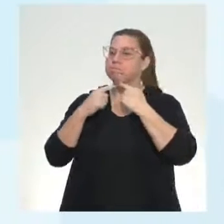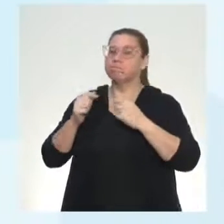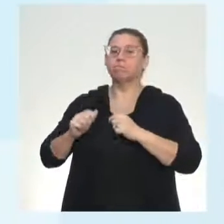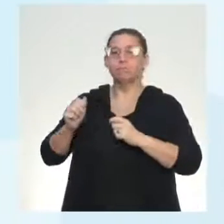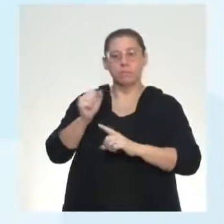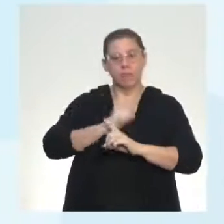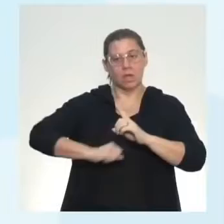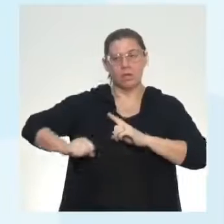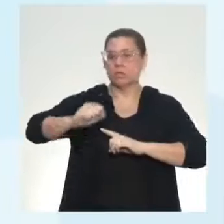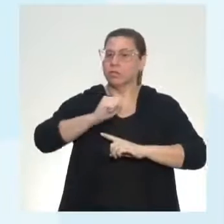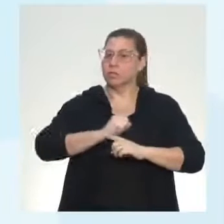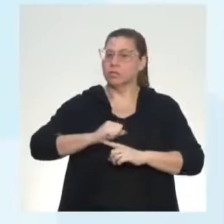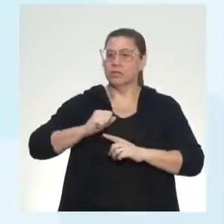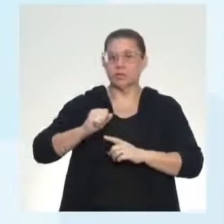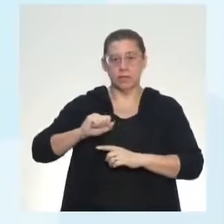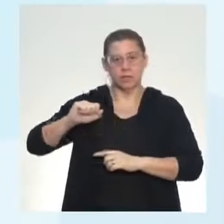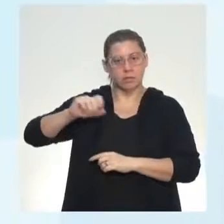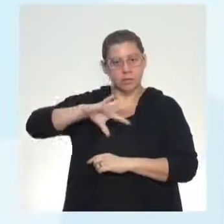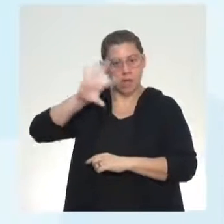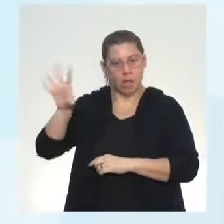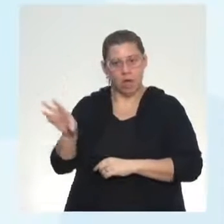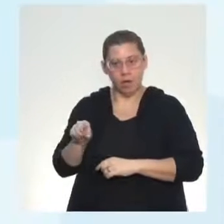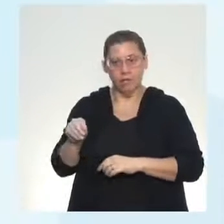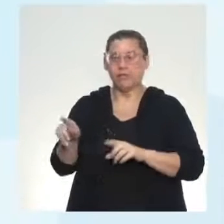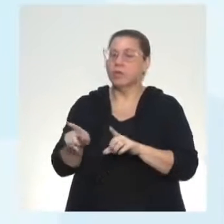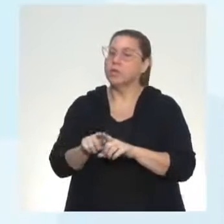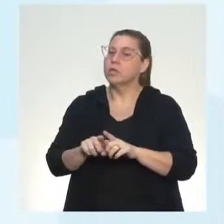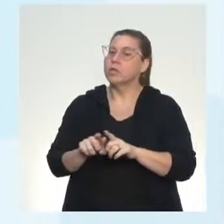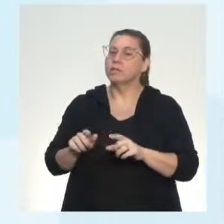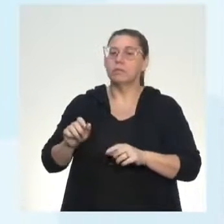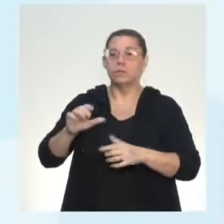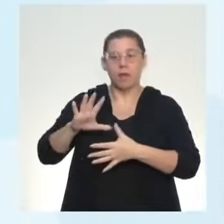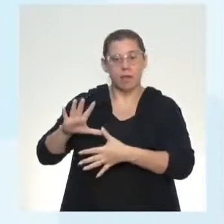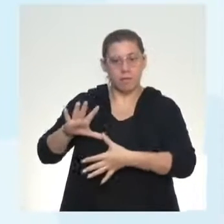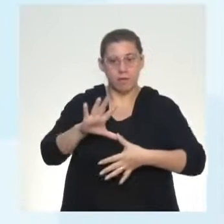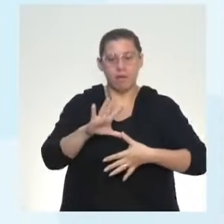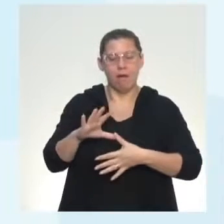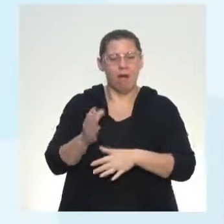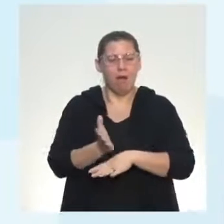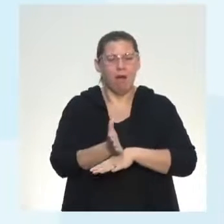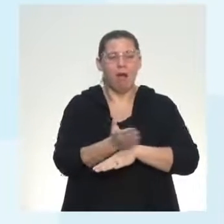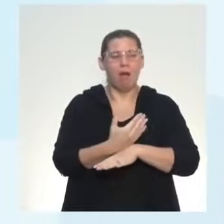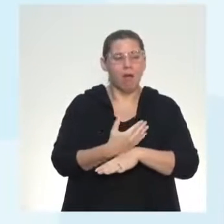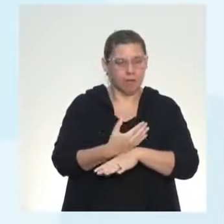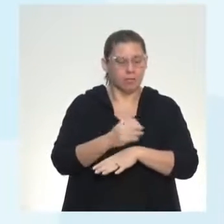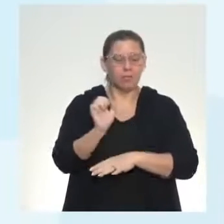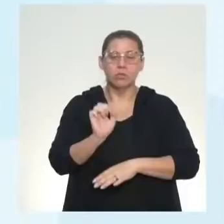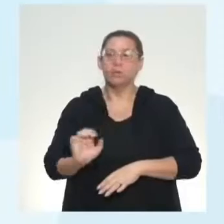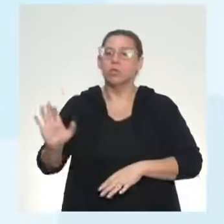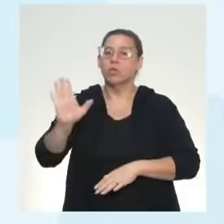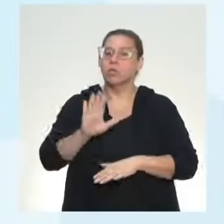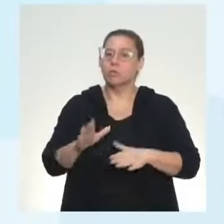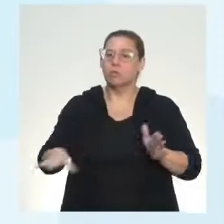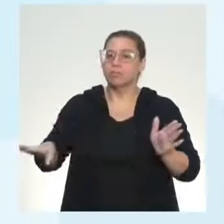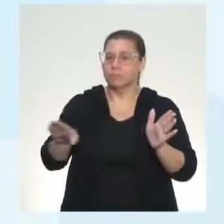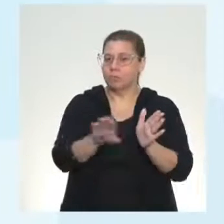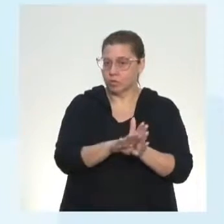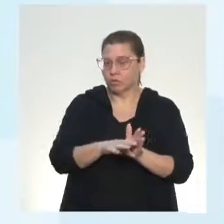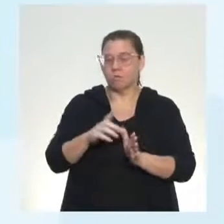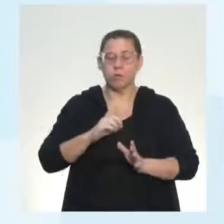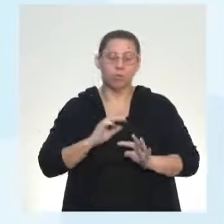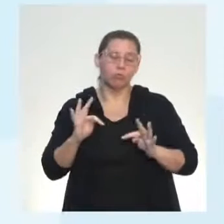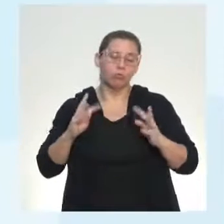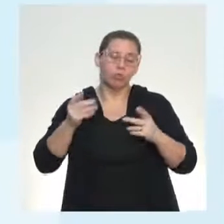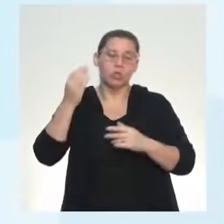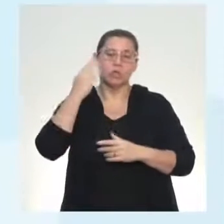e americanas no período anterior à chegada dos europeus e investigar os múltiplos aspectos relativos